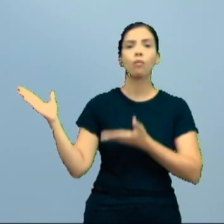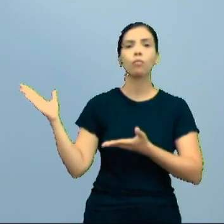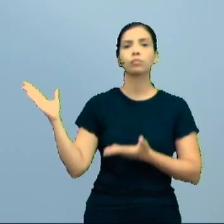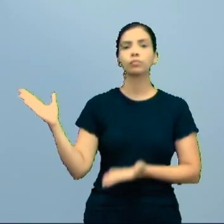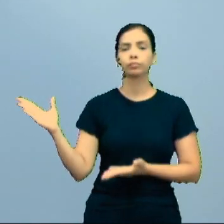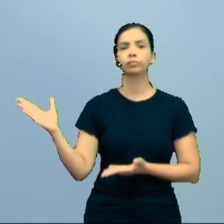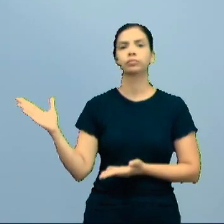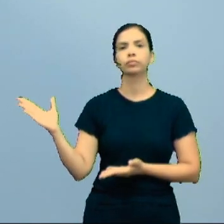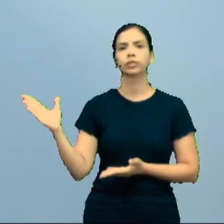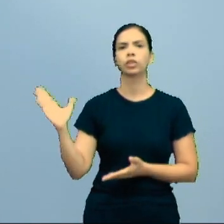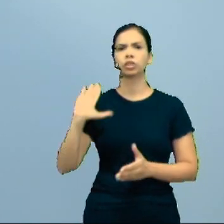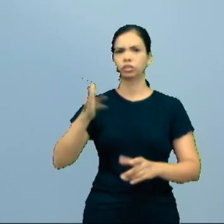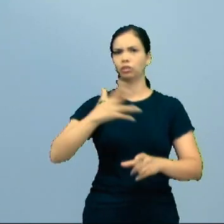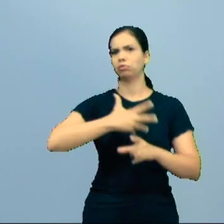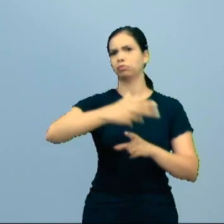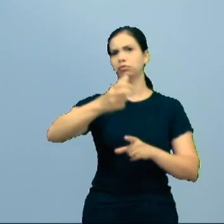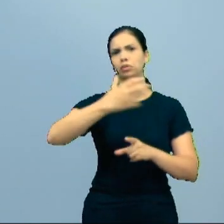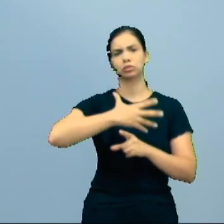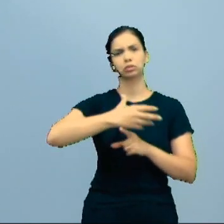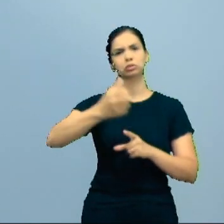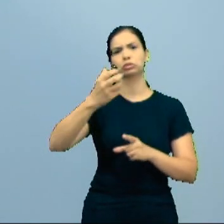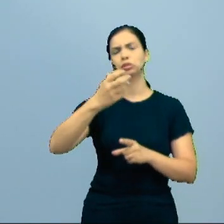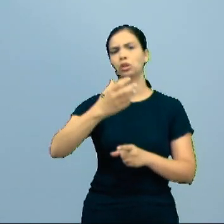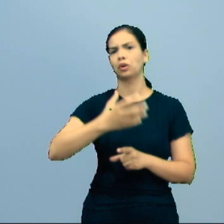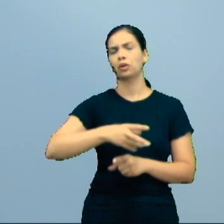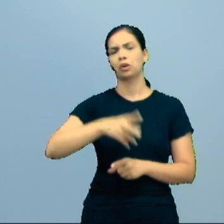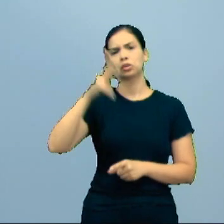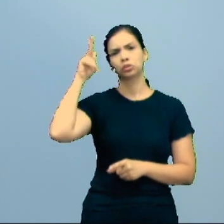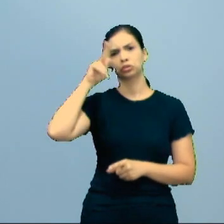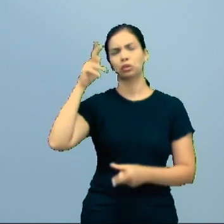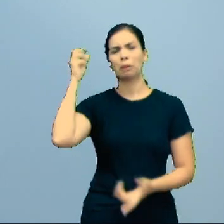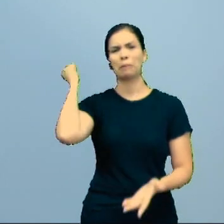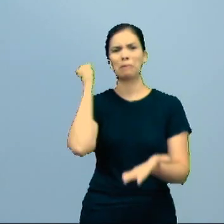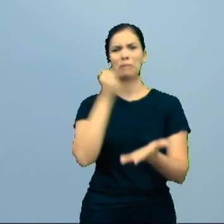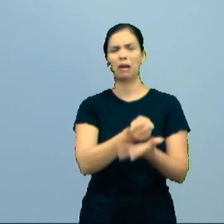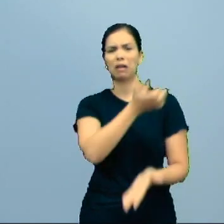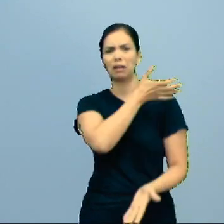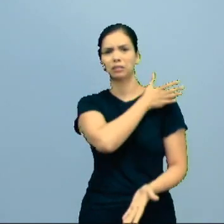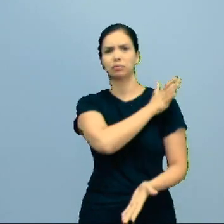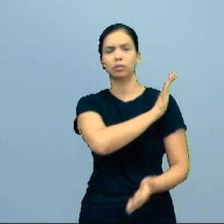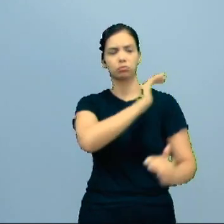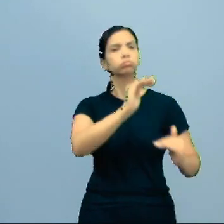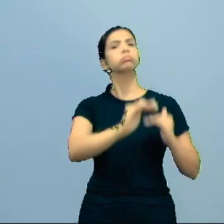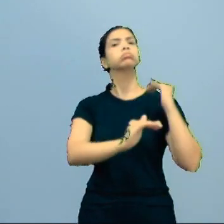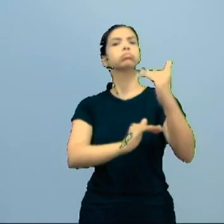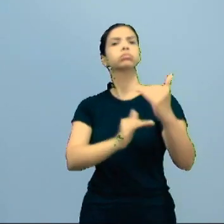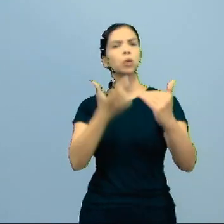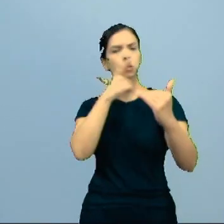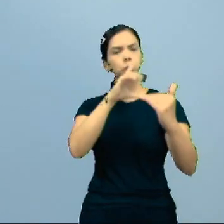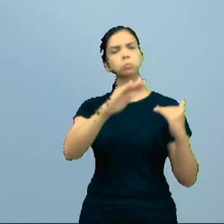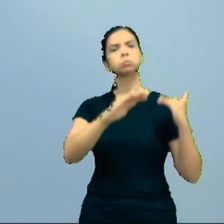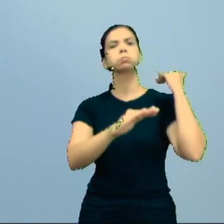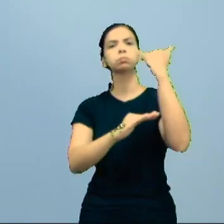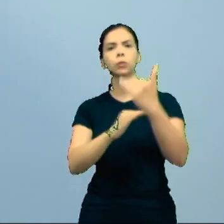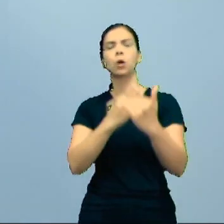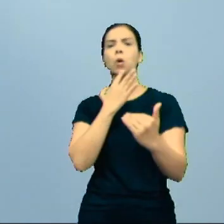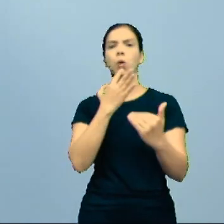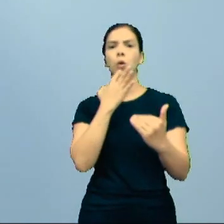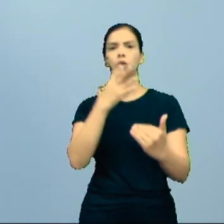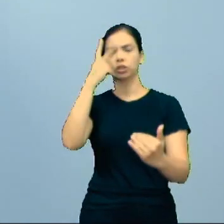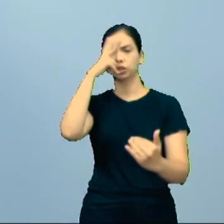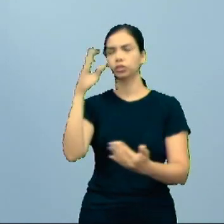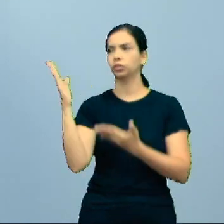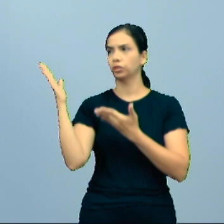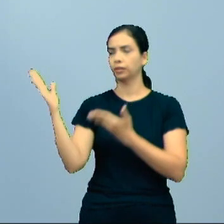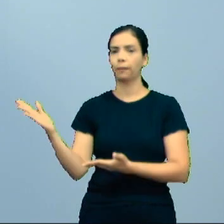muito campeão, e tem uma história marcada pelo preconceito e pela superação dele. Vale a pena até reconhecer a história desse atleta. E o ex-jogador